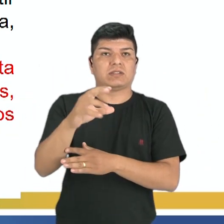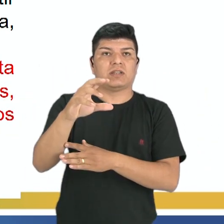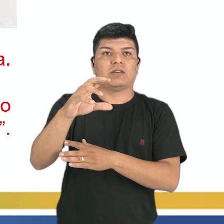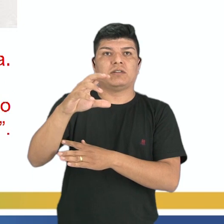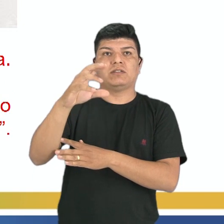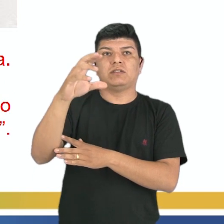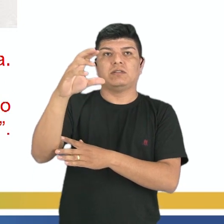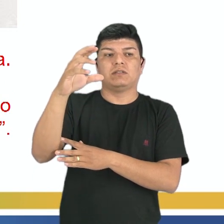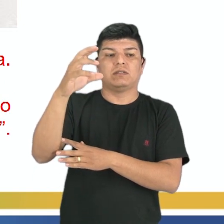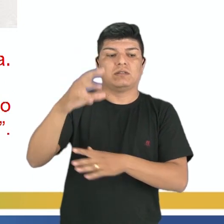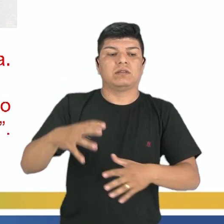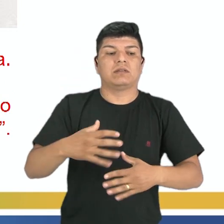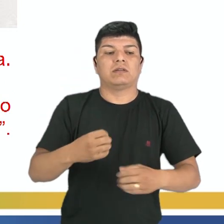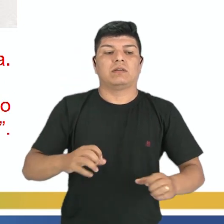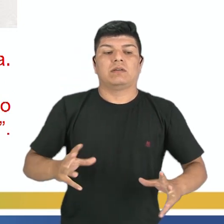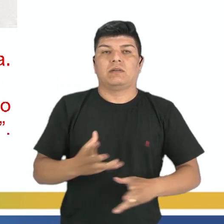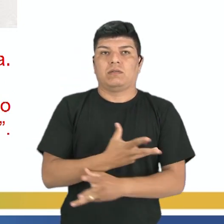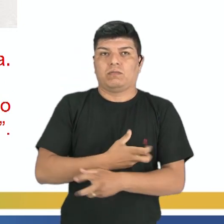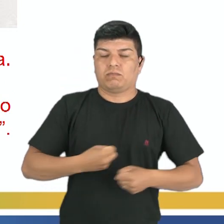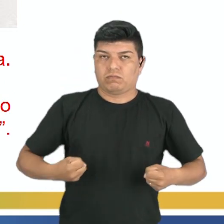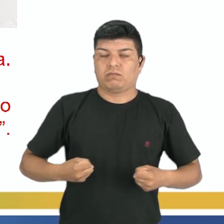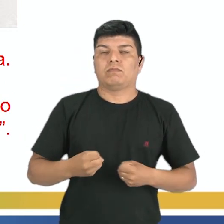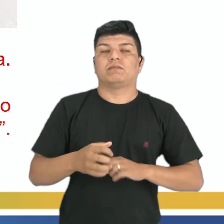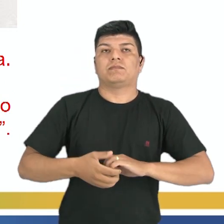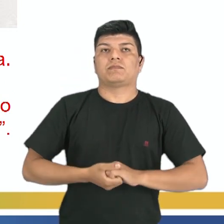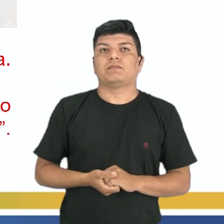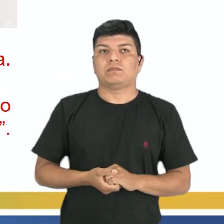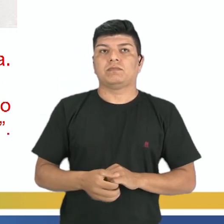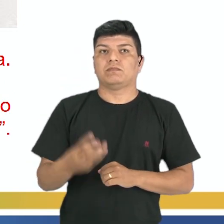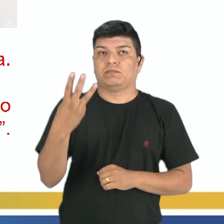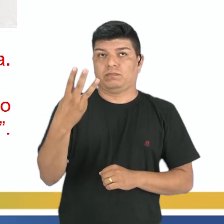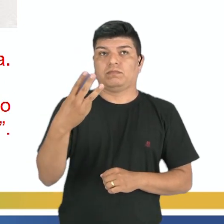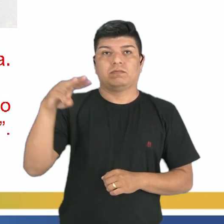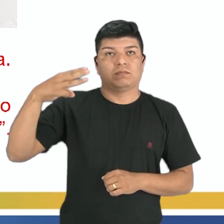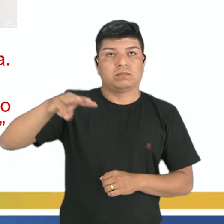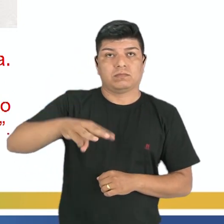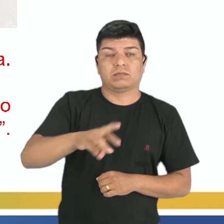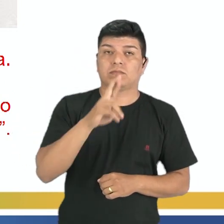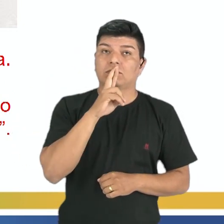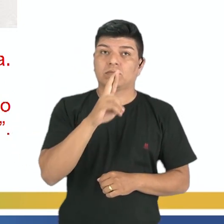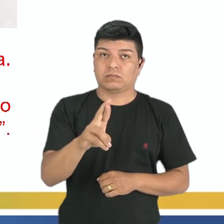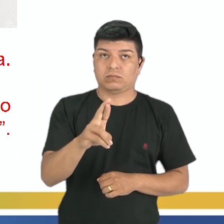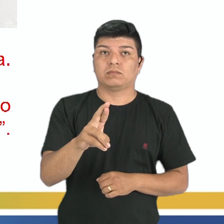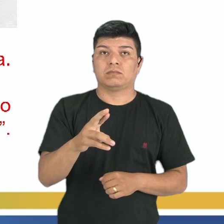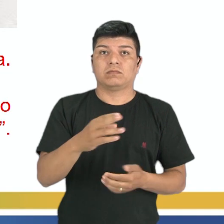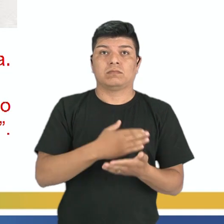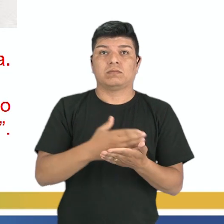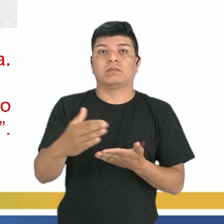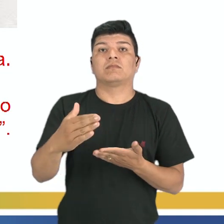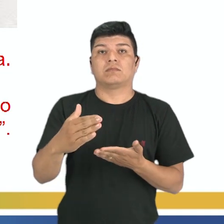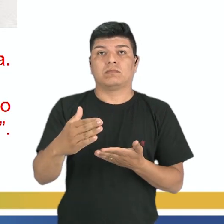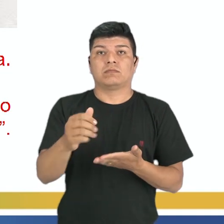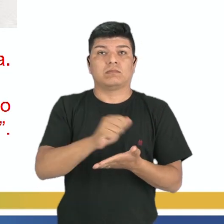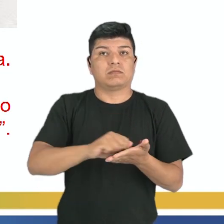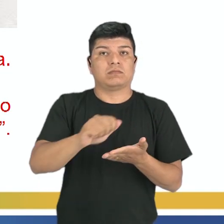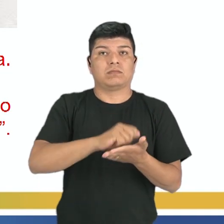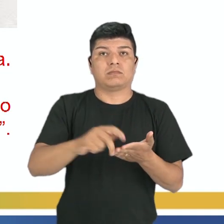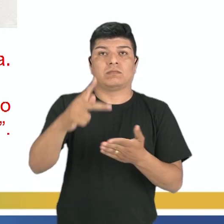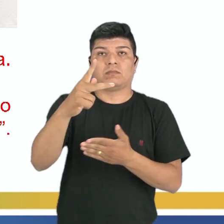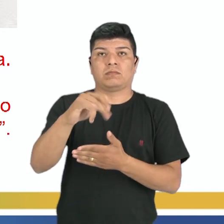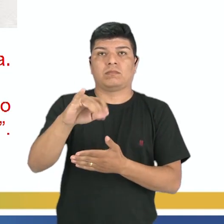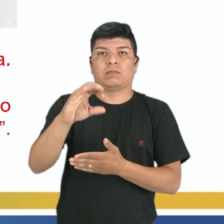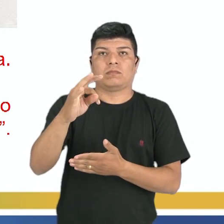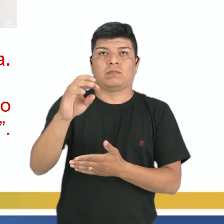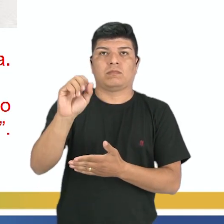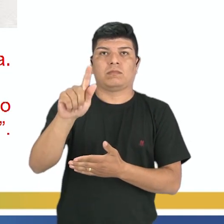né? A 3, né? Na Mesopotâmia, a resposta, né? Inicialmente a escrita era pictográfica. Para